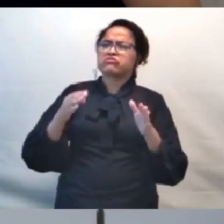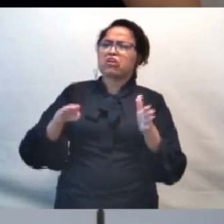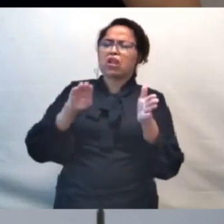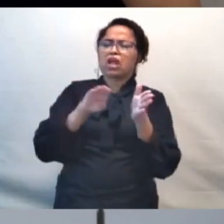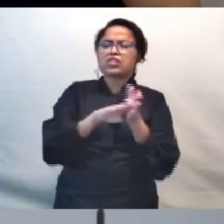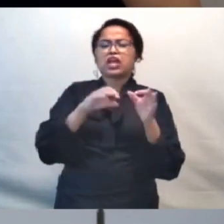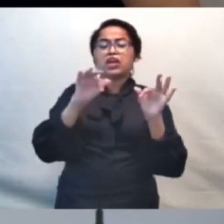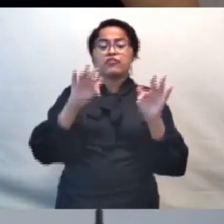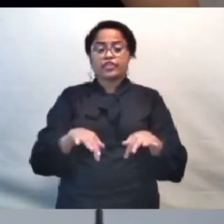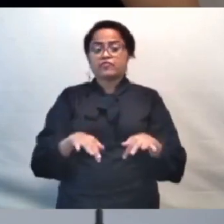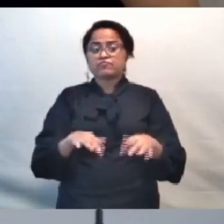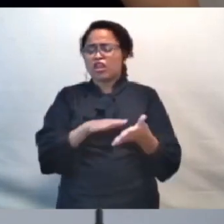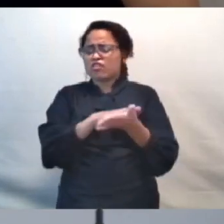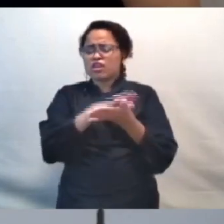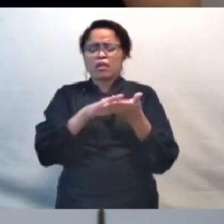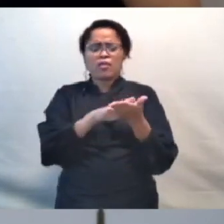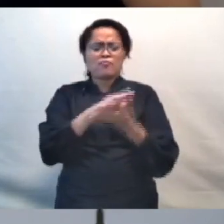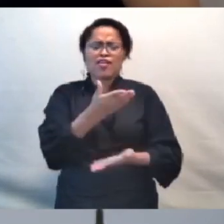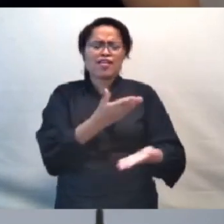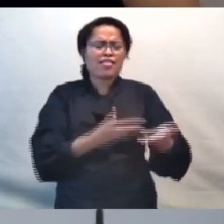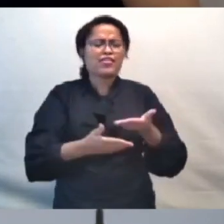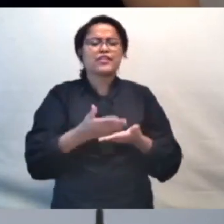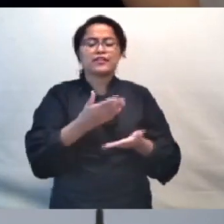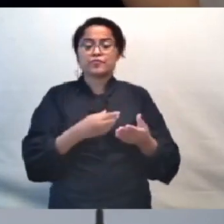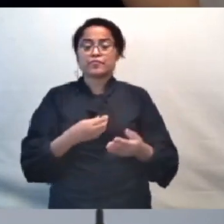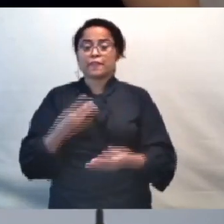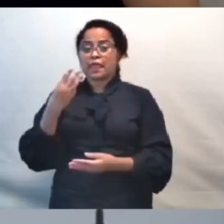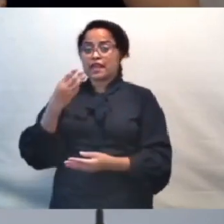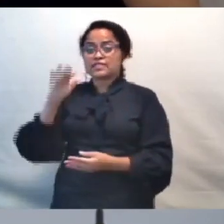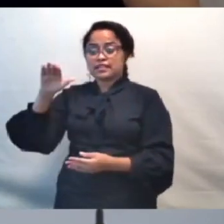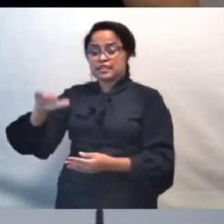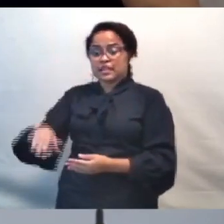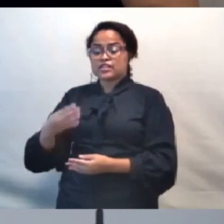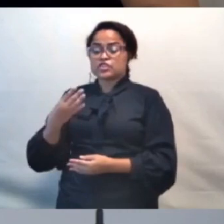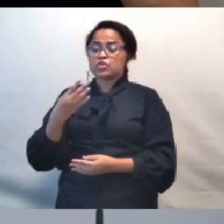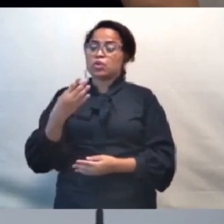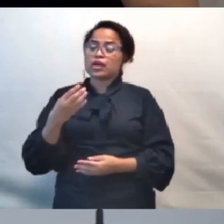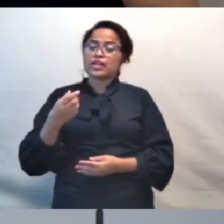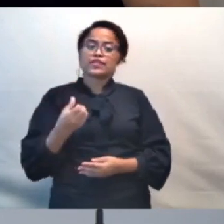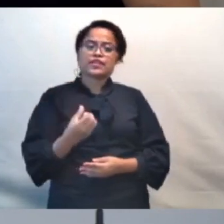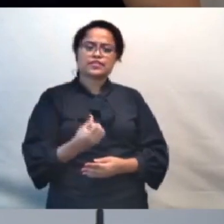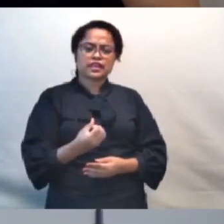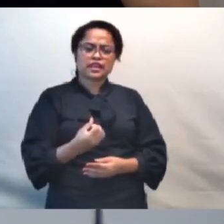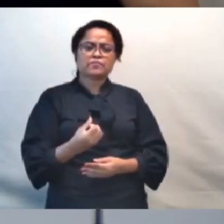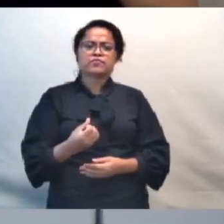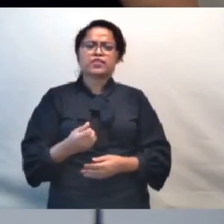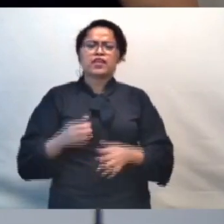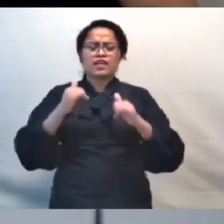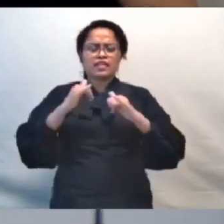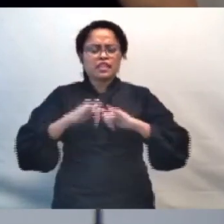tratado. Às 15 horas e 46 minutos, declaro encerrado a nossa reunião de